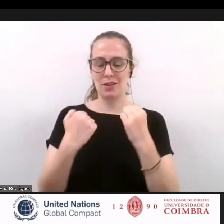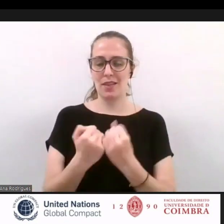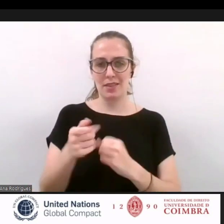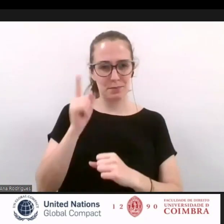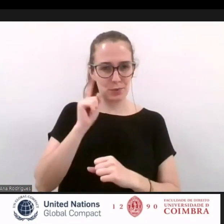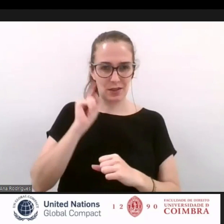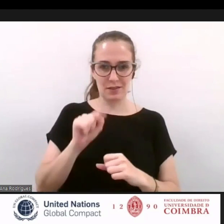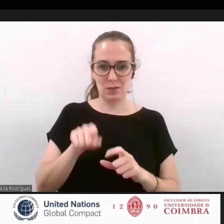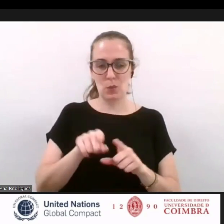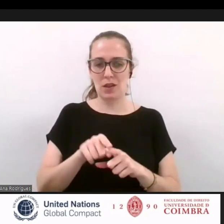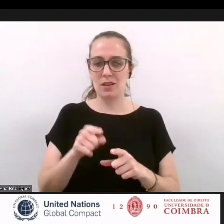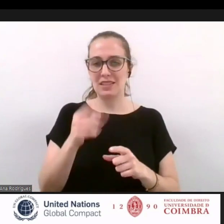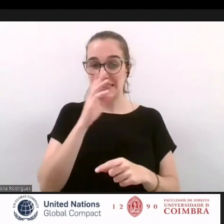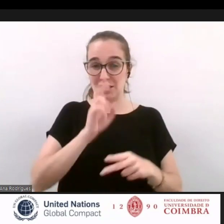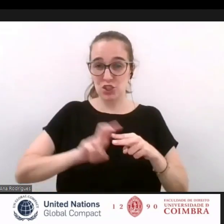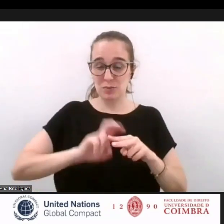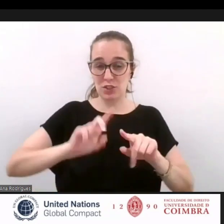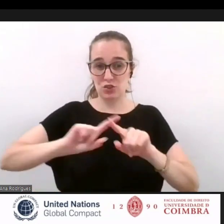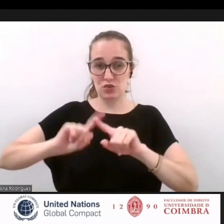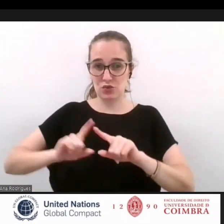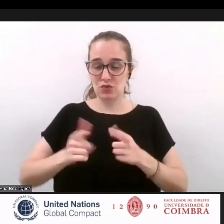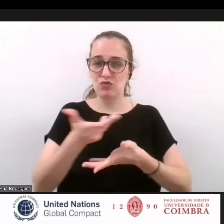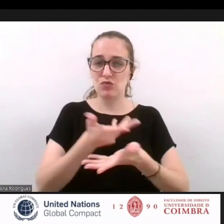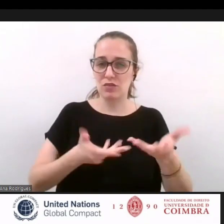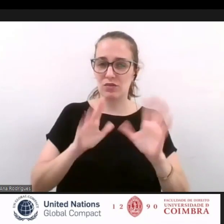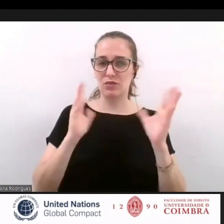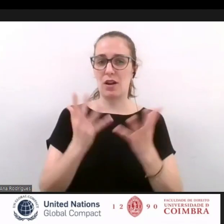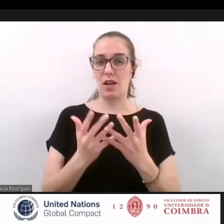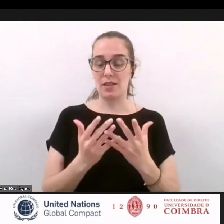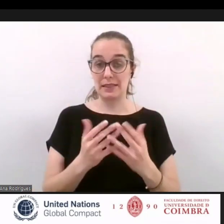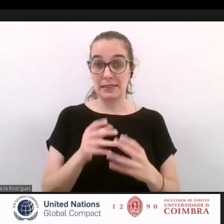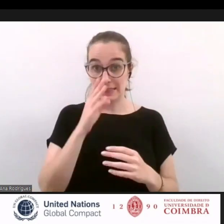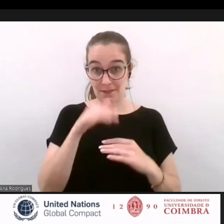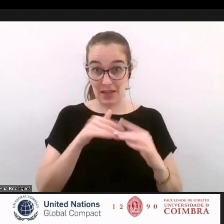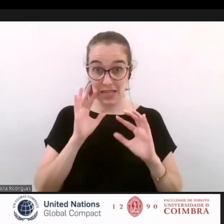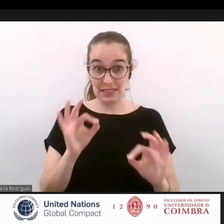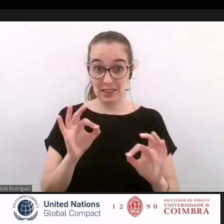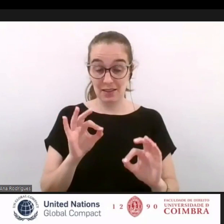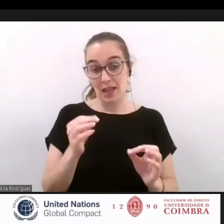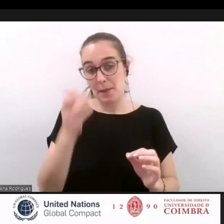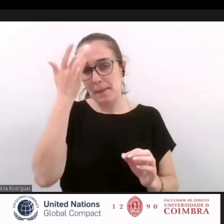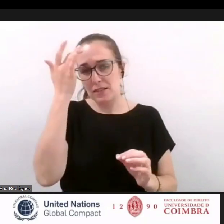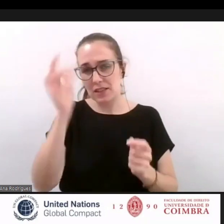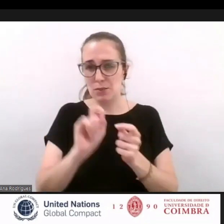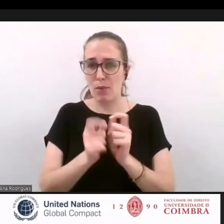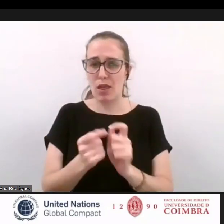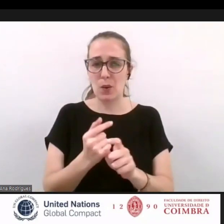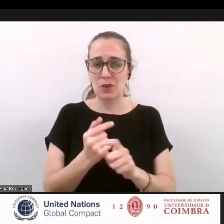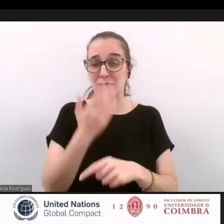no fundo a abraçar a transdisciplinaridade, porque é uma resposta mais competente a fenómenos complexos como o da